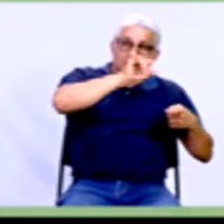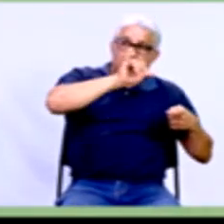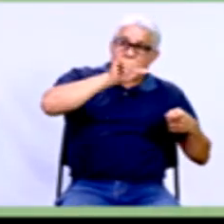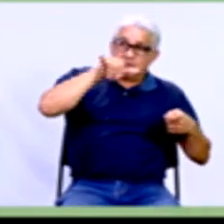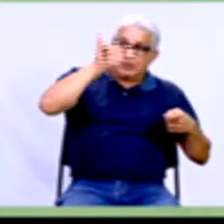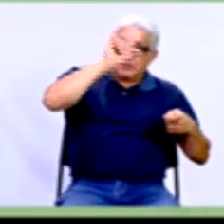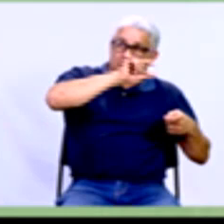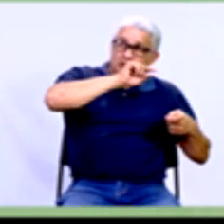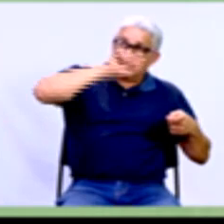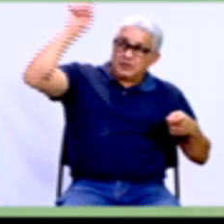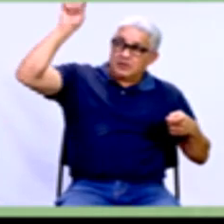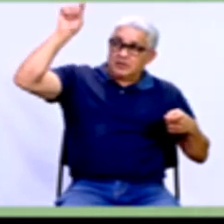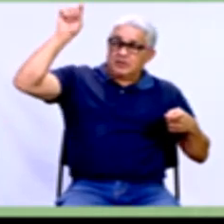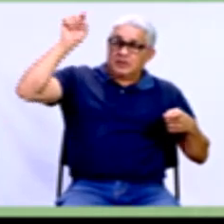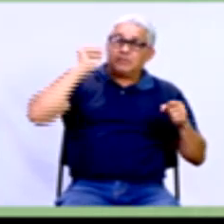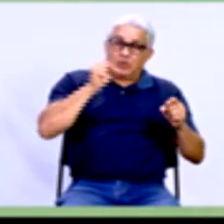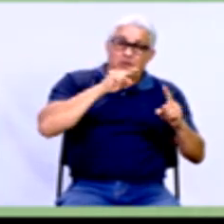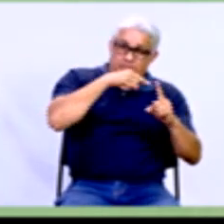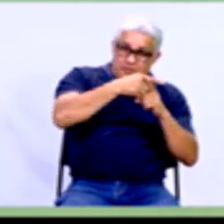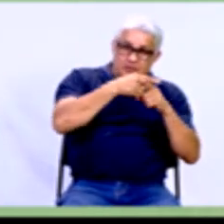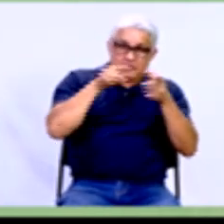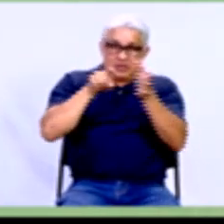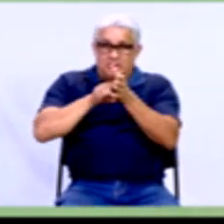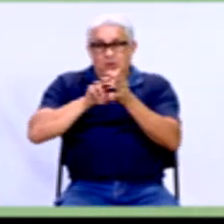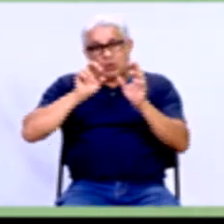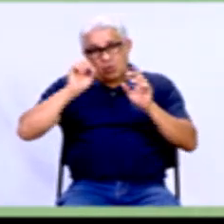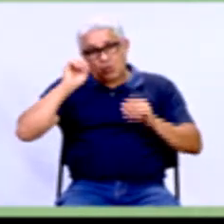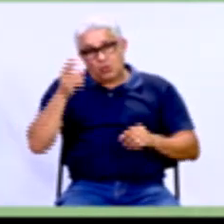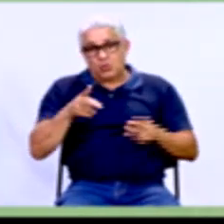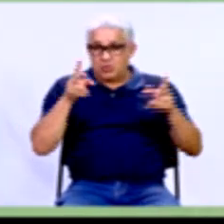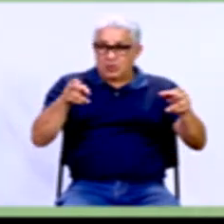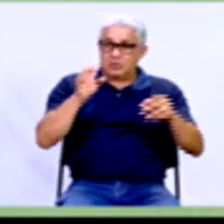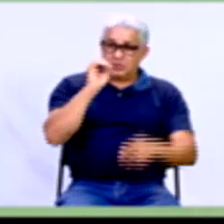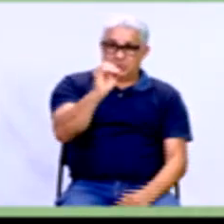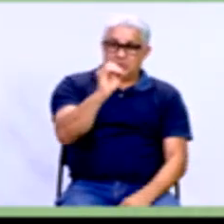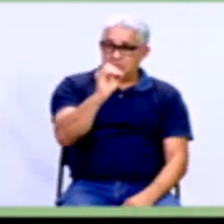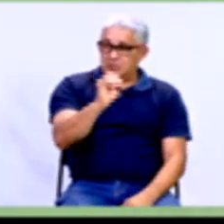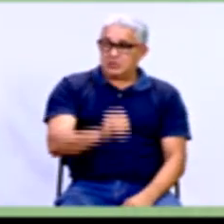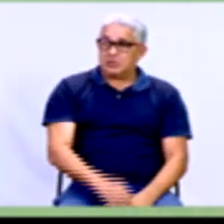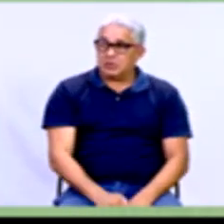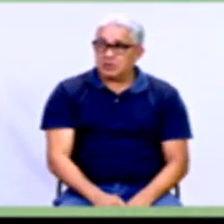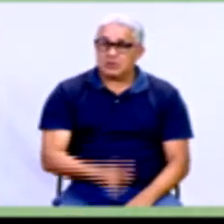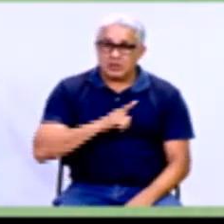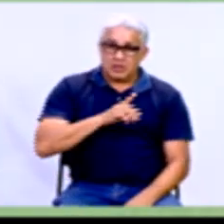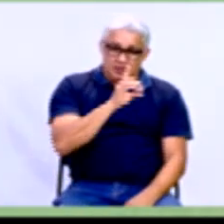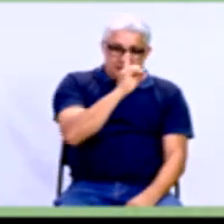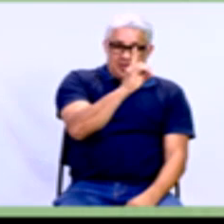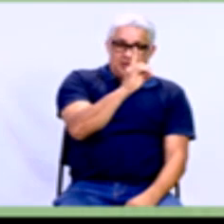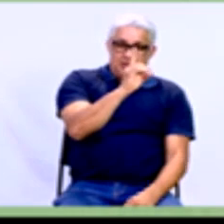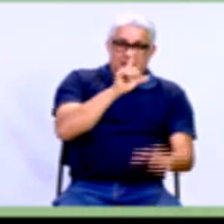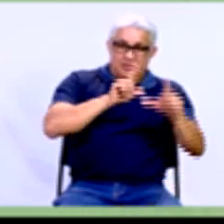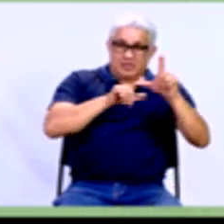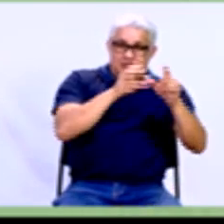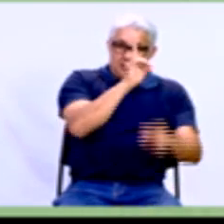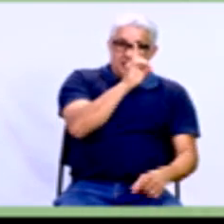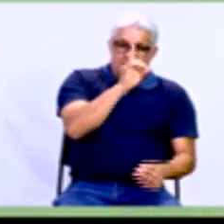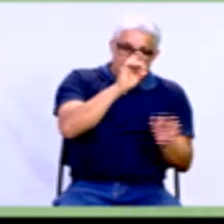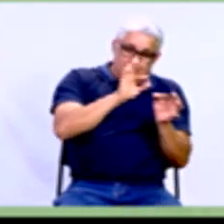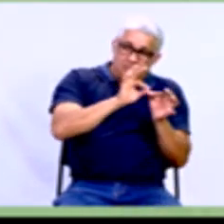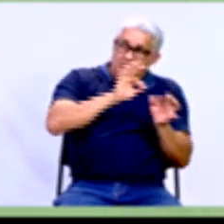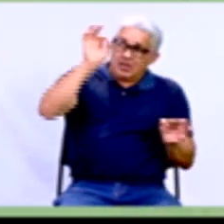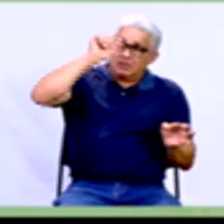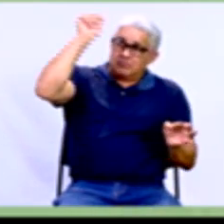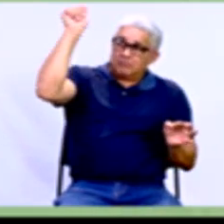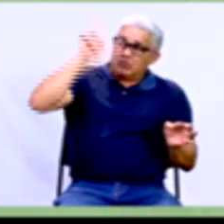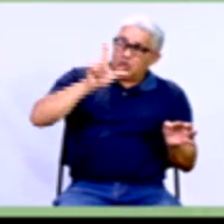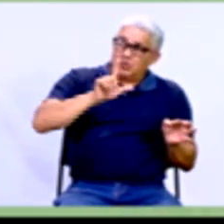ser positivas, negativas ou iguais a zero. Vocês estão vendo que tem o D aqui que está em cima da linha e esses daqui